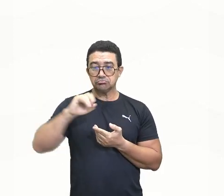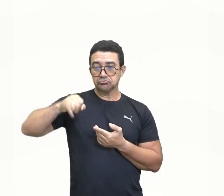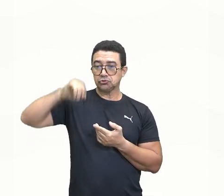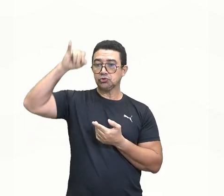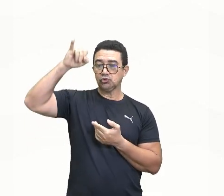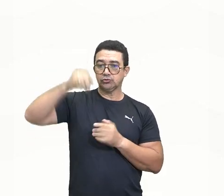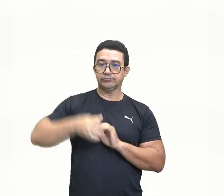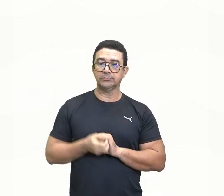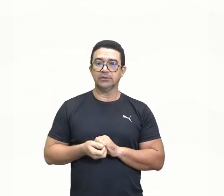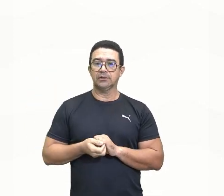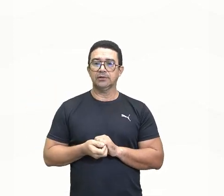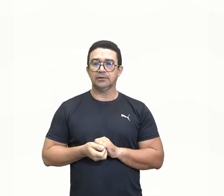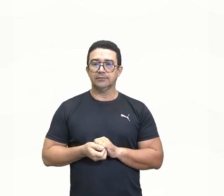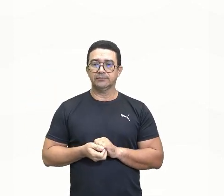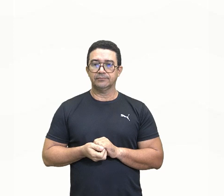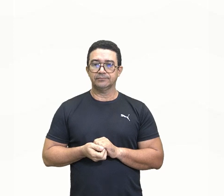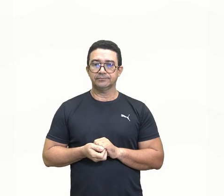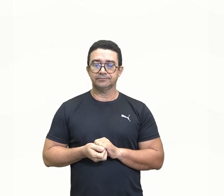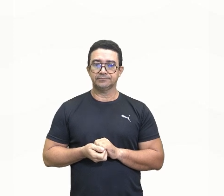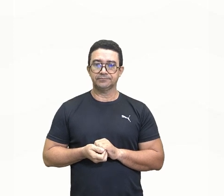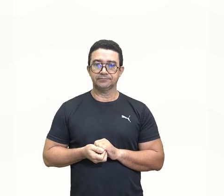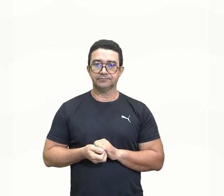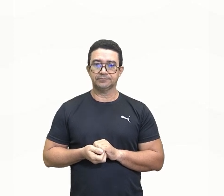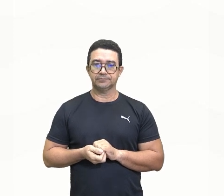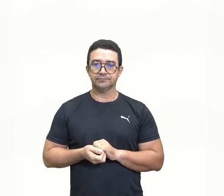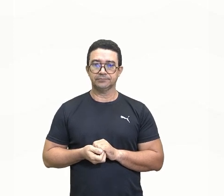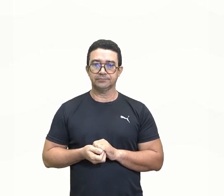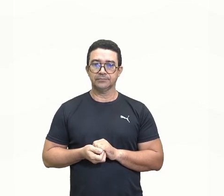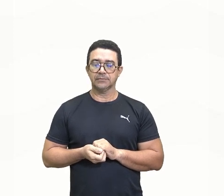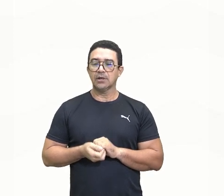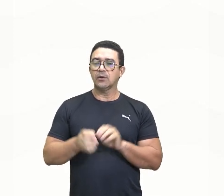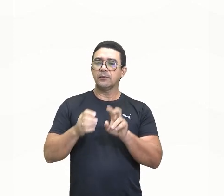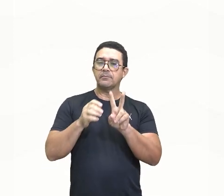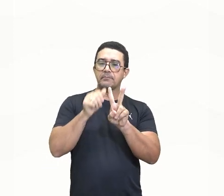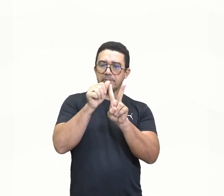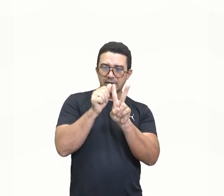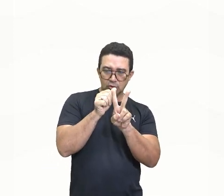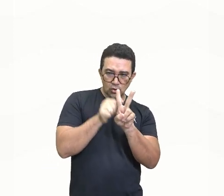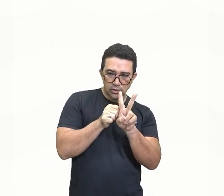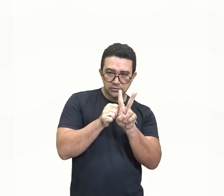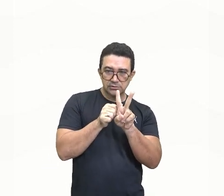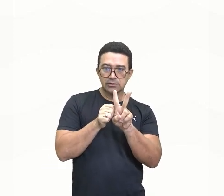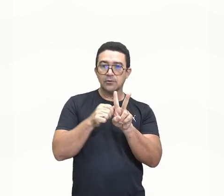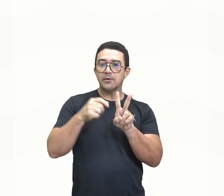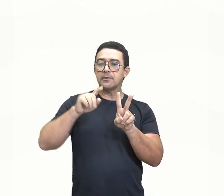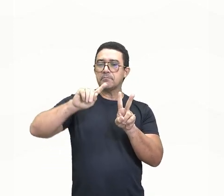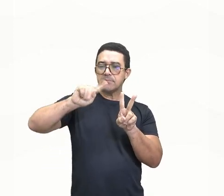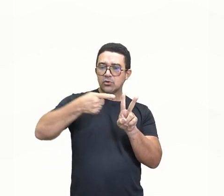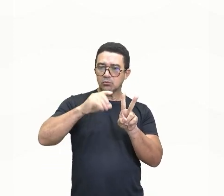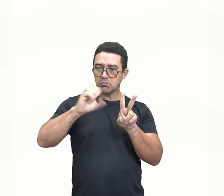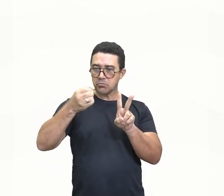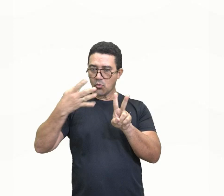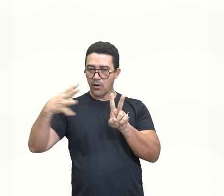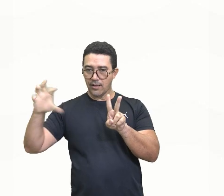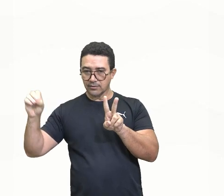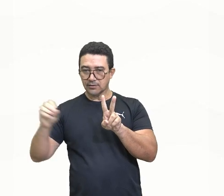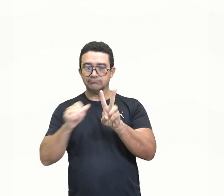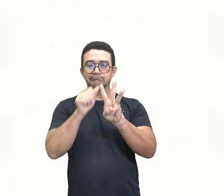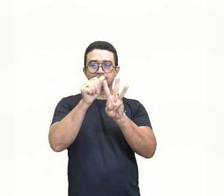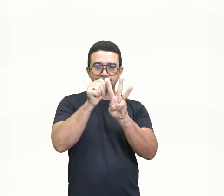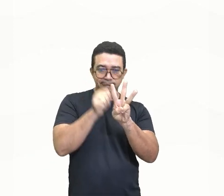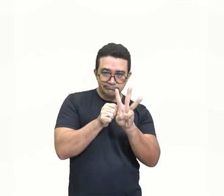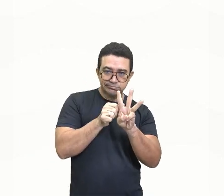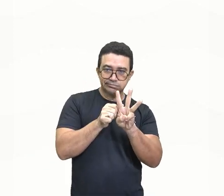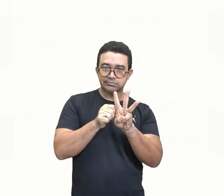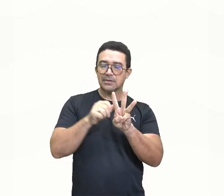aumentar novamente, mais 20, 1.020 mais 20, no segundo mês 1.040. No terceiro mês, mais 20, vai